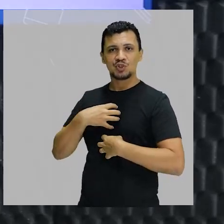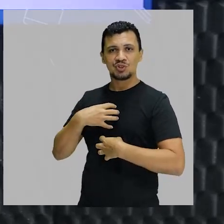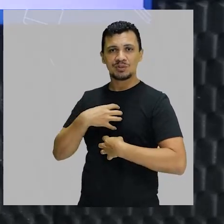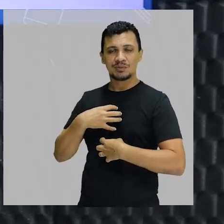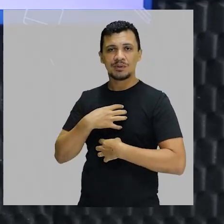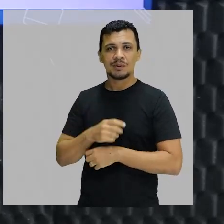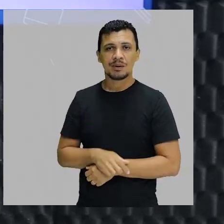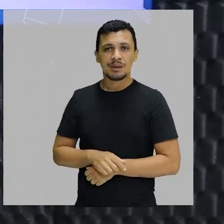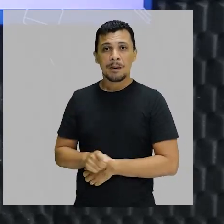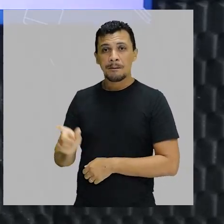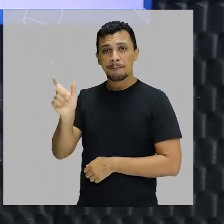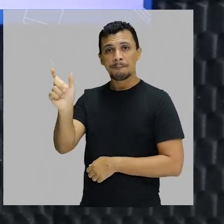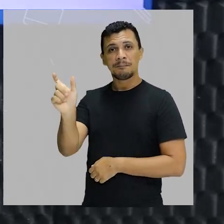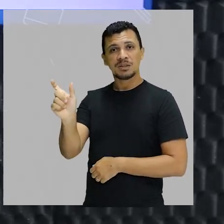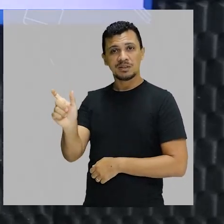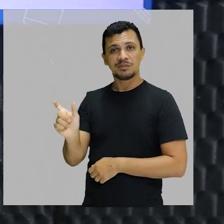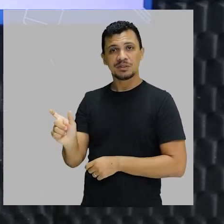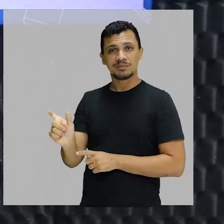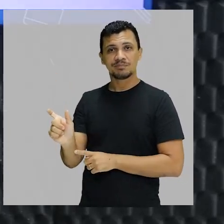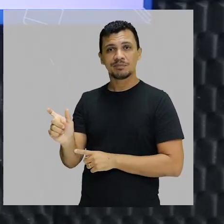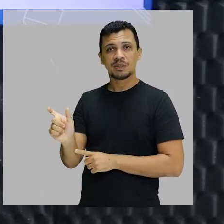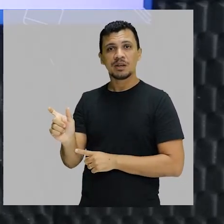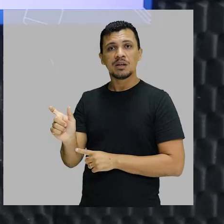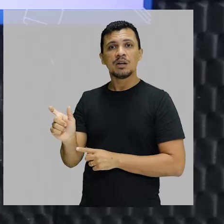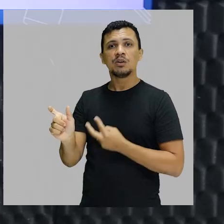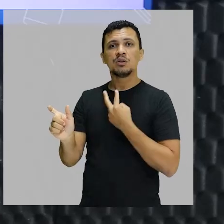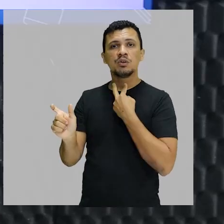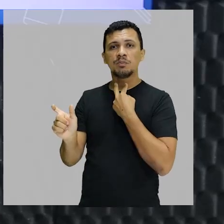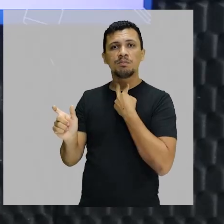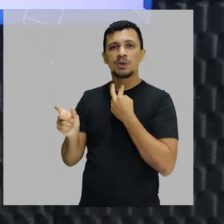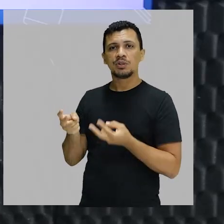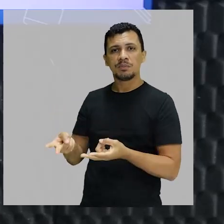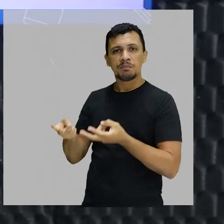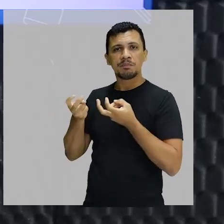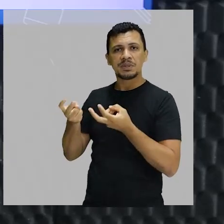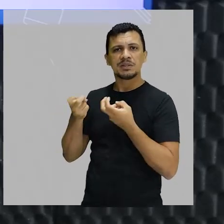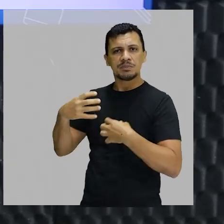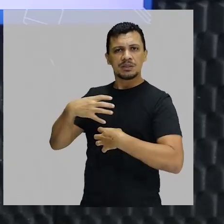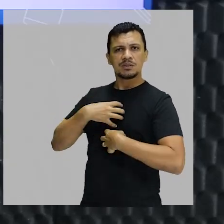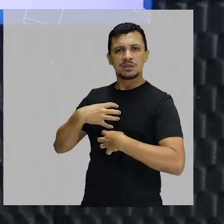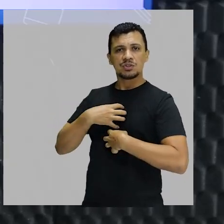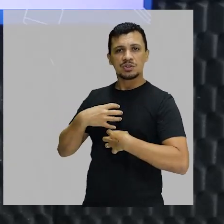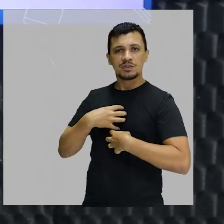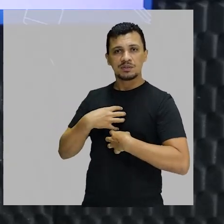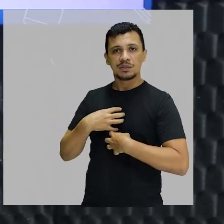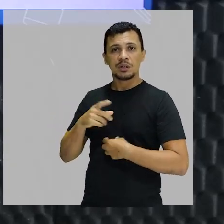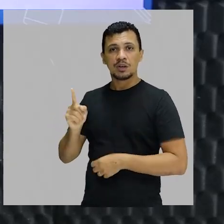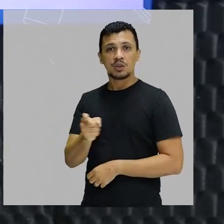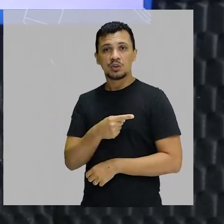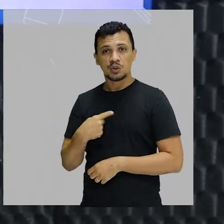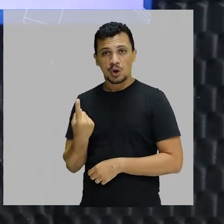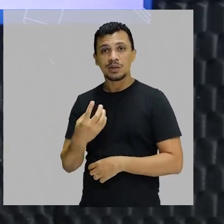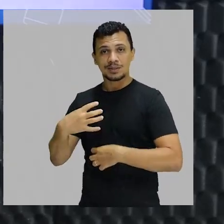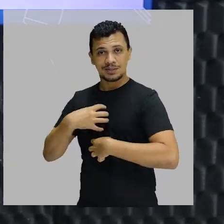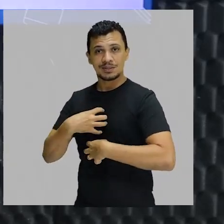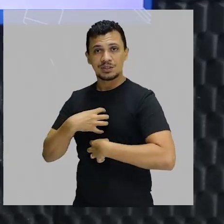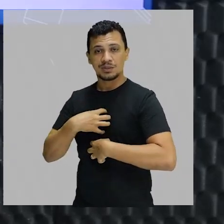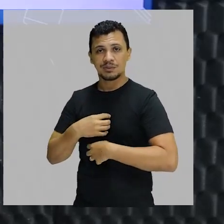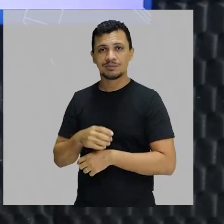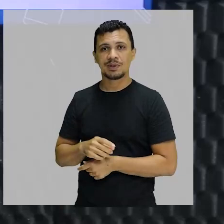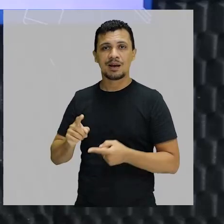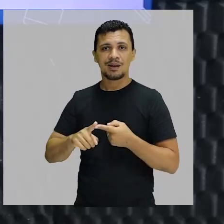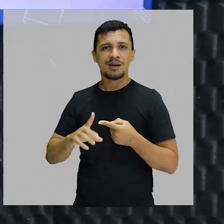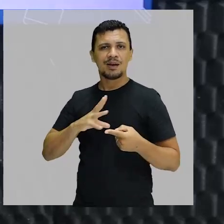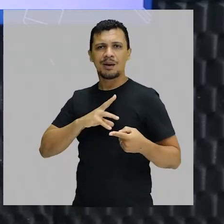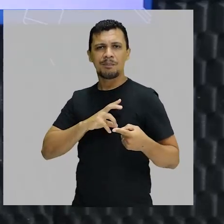são palavras que nós não podemos perceber através dos sentidos. Nós podemos senti-las. É o caso de el